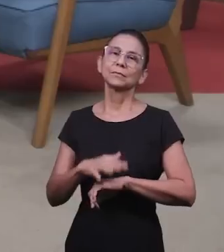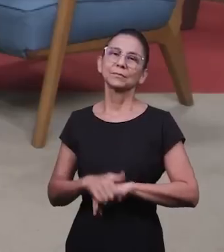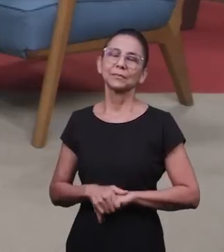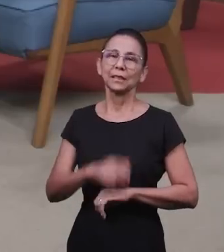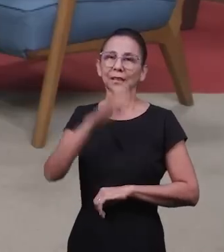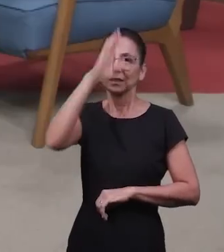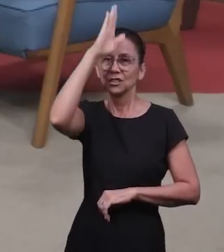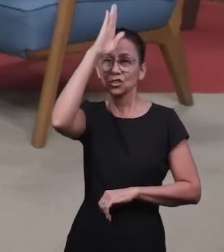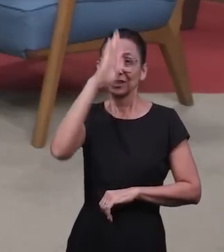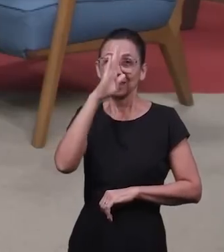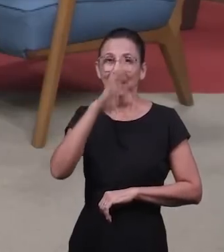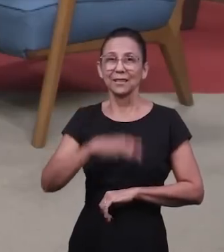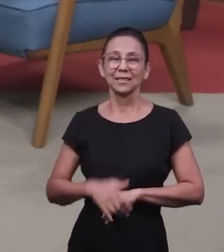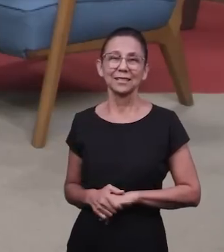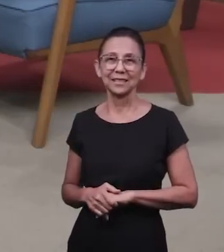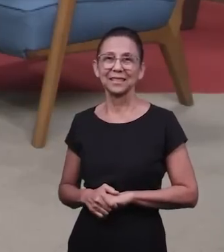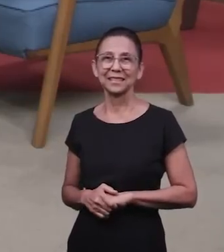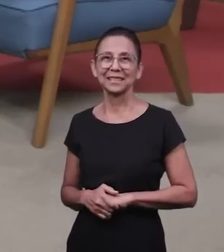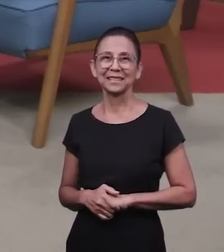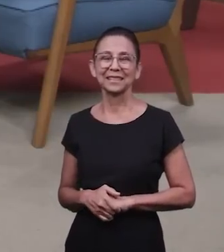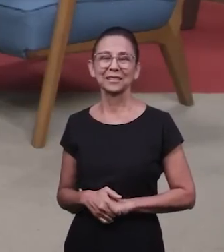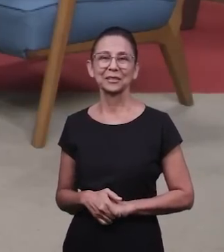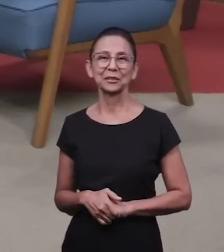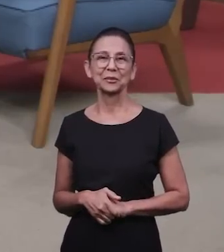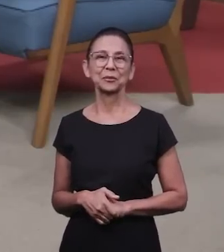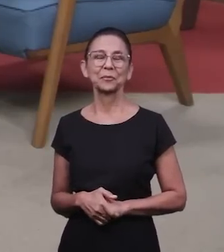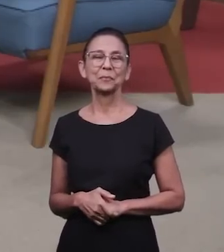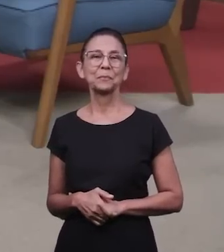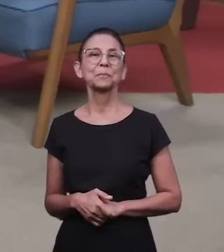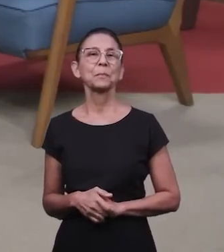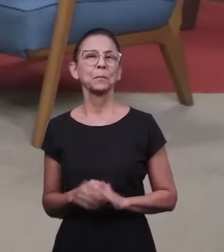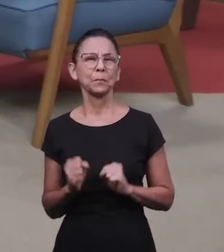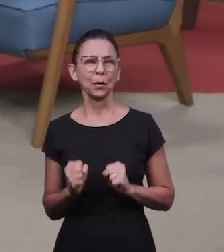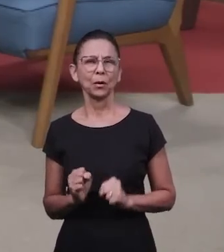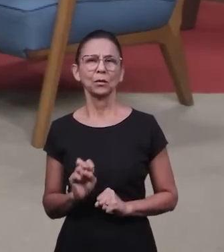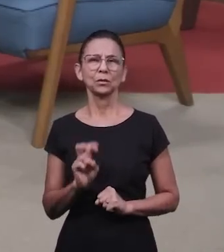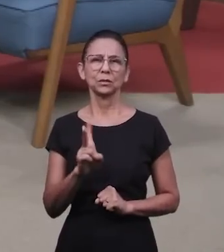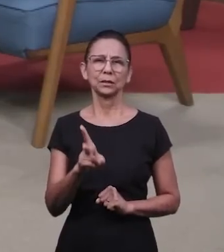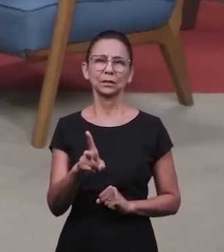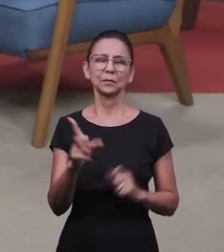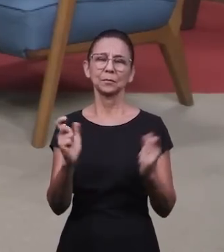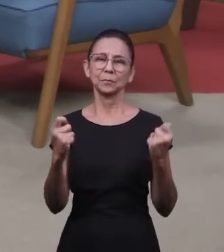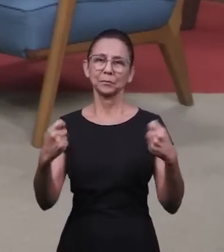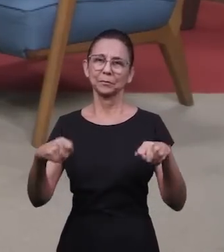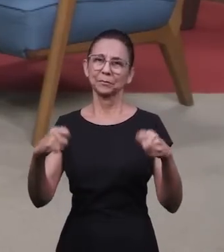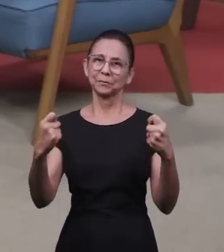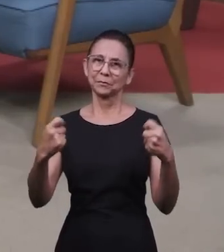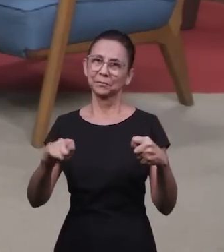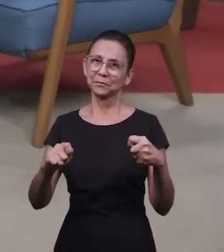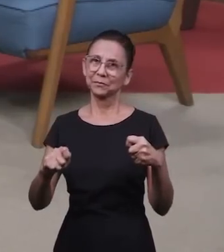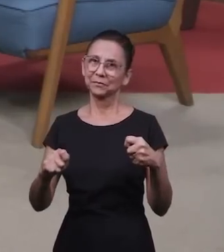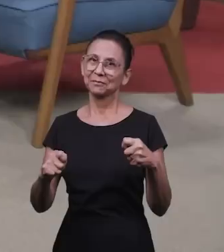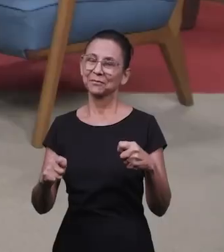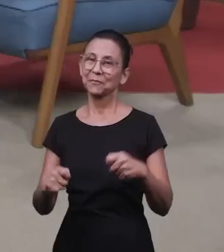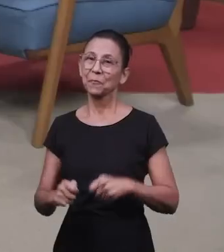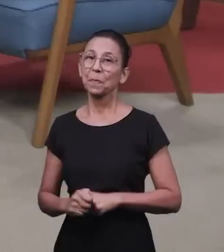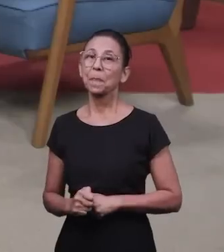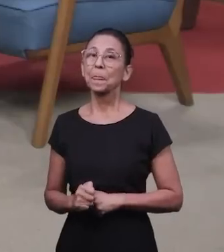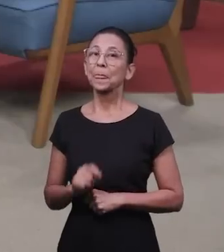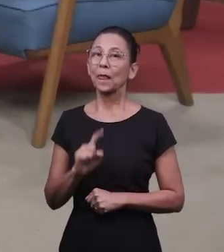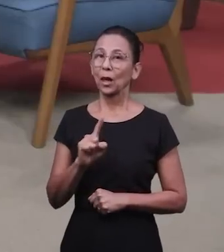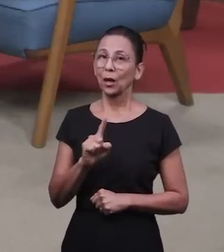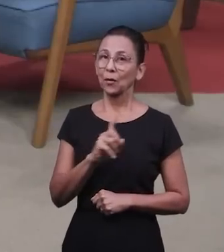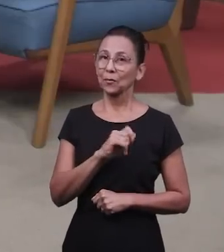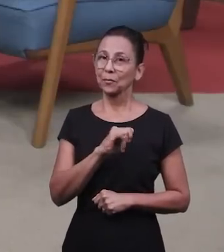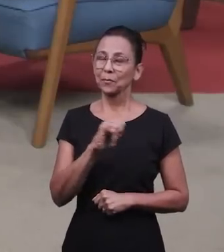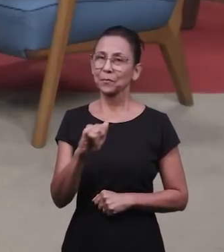repito, gratuita, tá certo? Você pode fazer a ligação sempre que você precisar. E eu ainda vou acrescentar